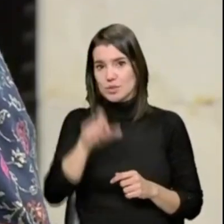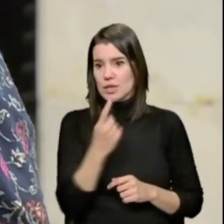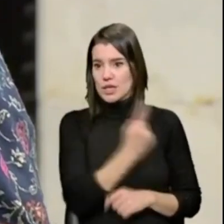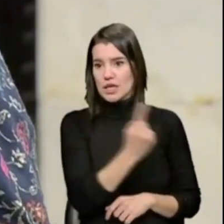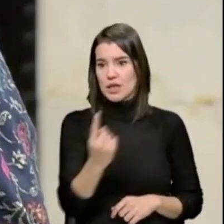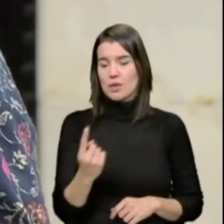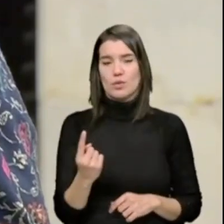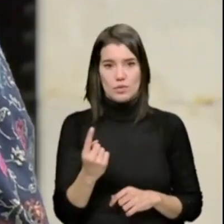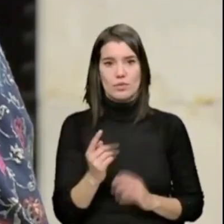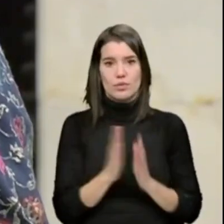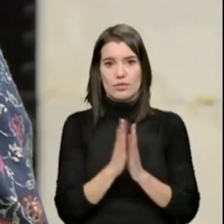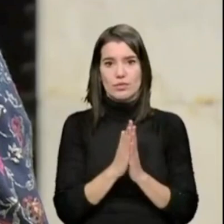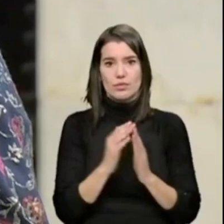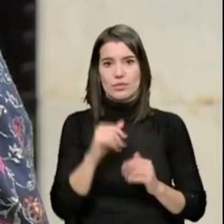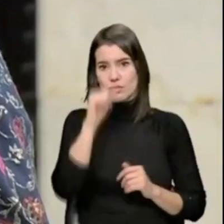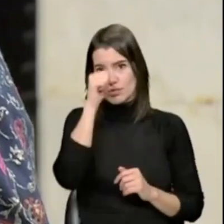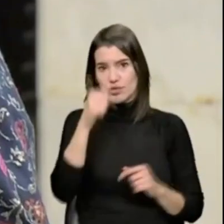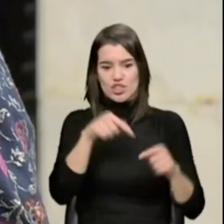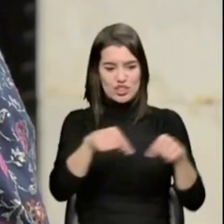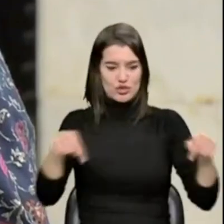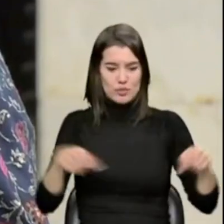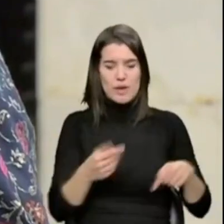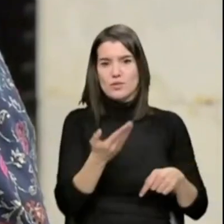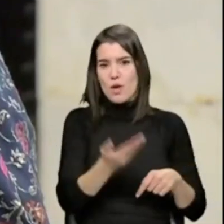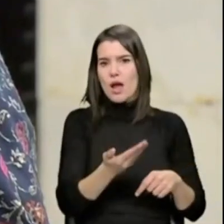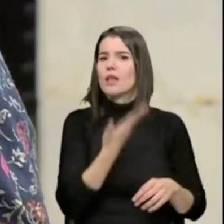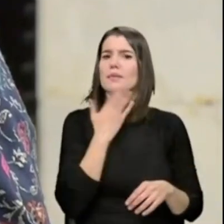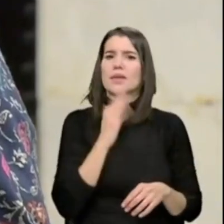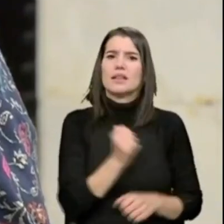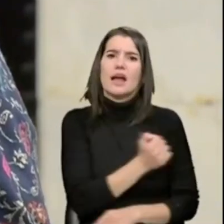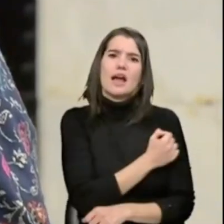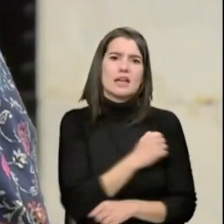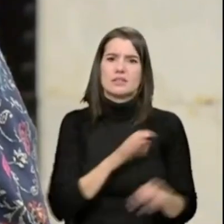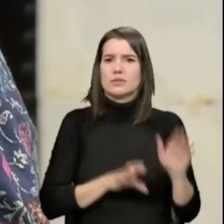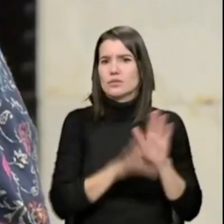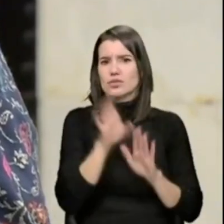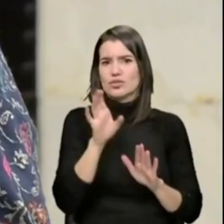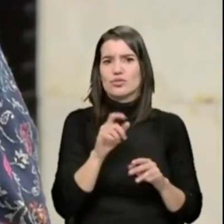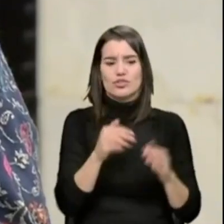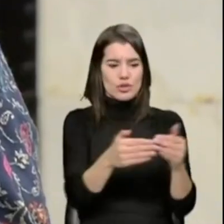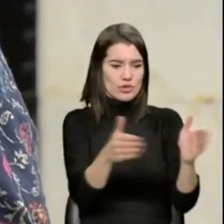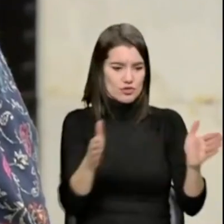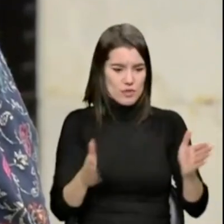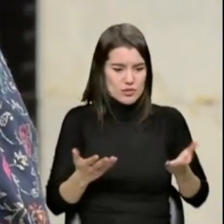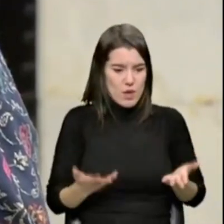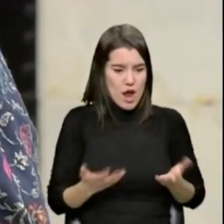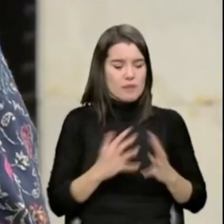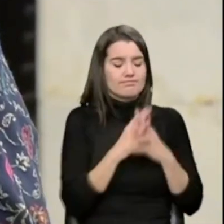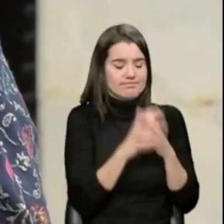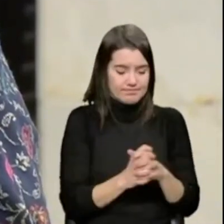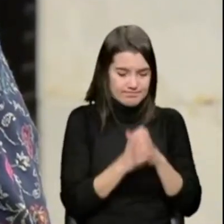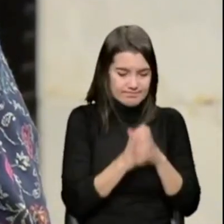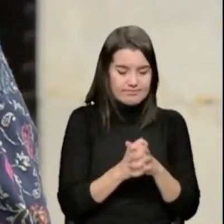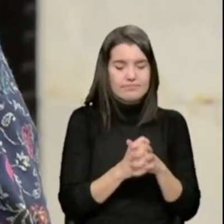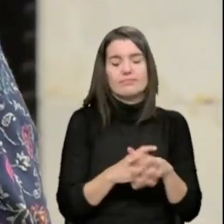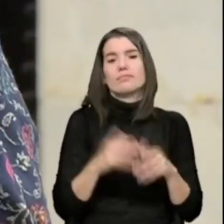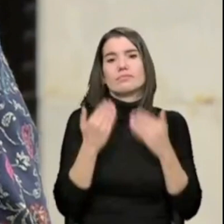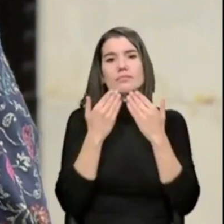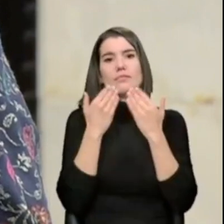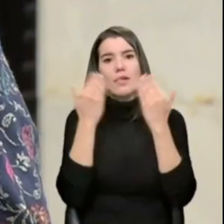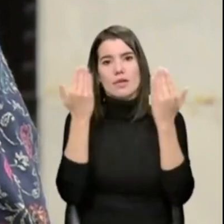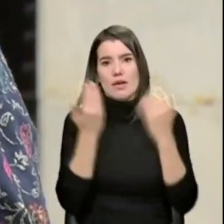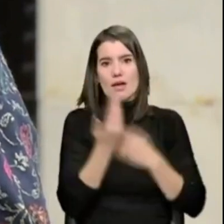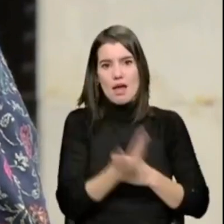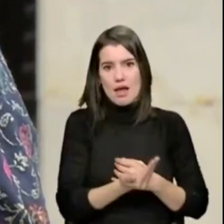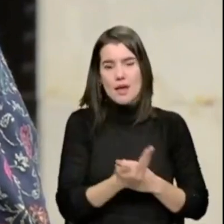um espaço, conforme as condições da casa, para poder fazer as suas orações. É uma oração matinal, é